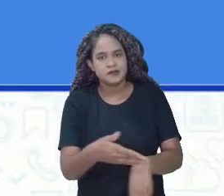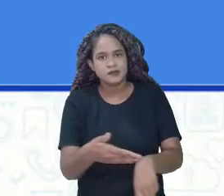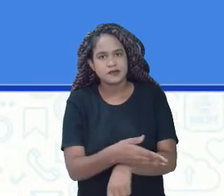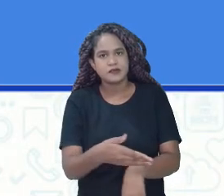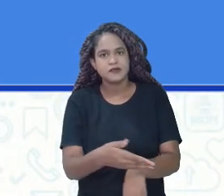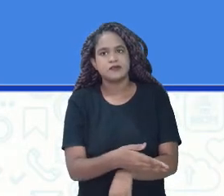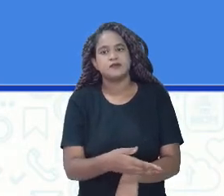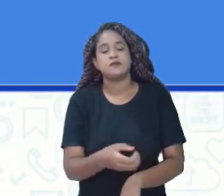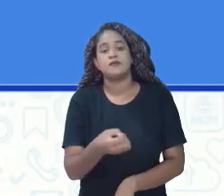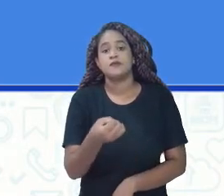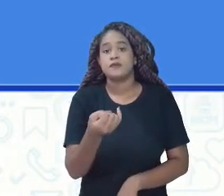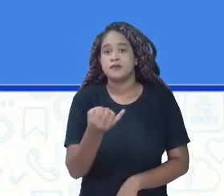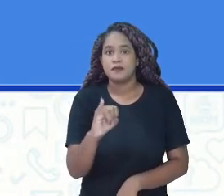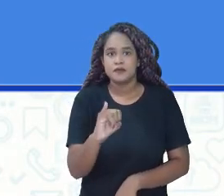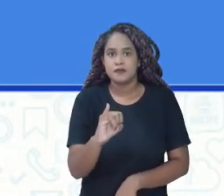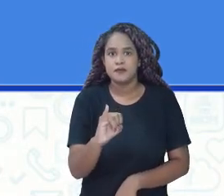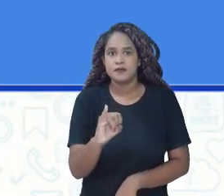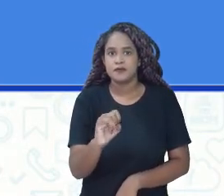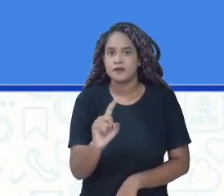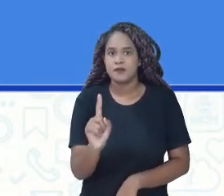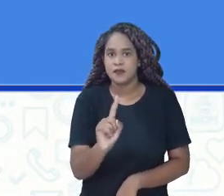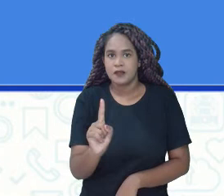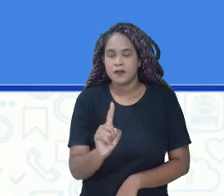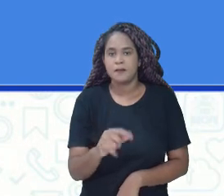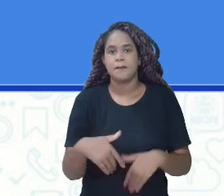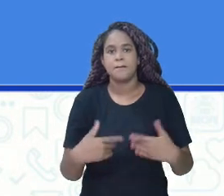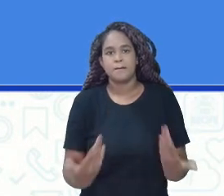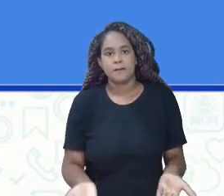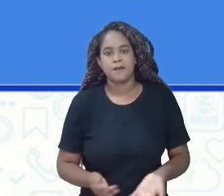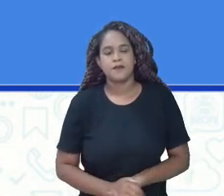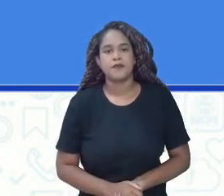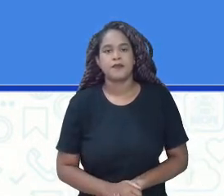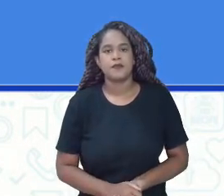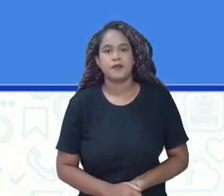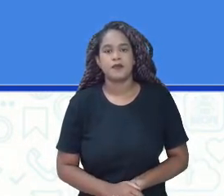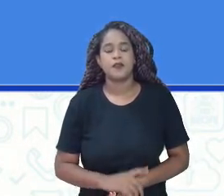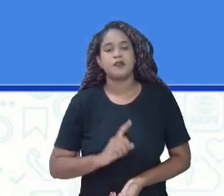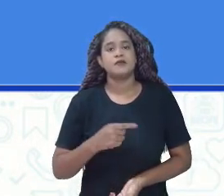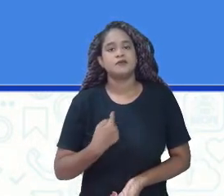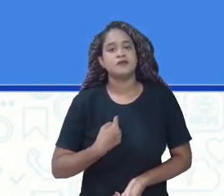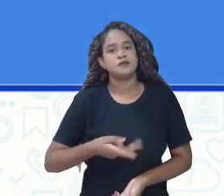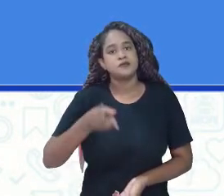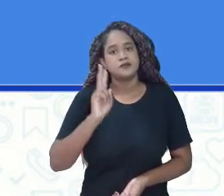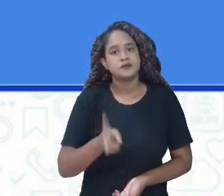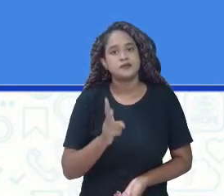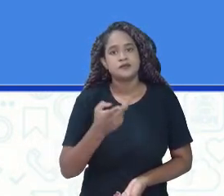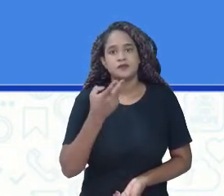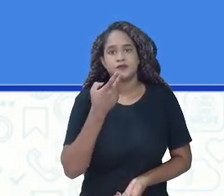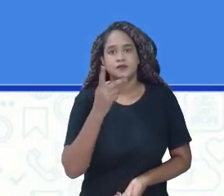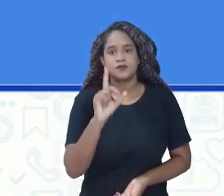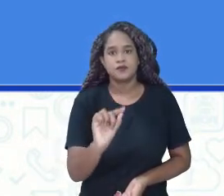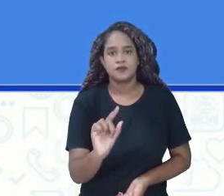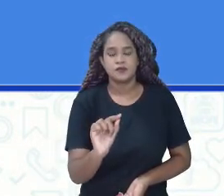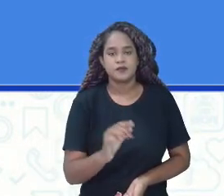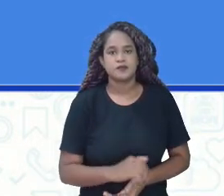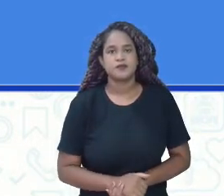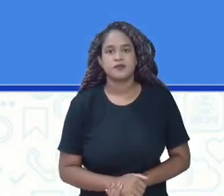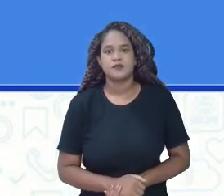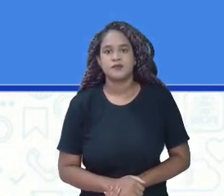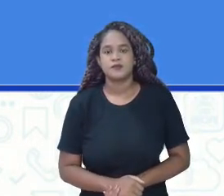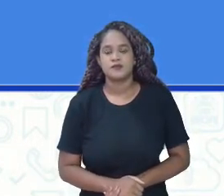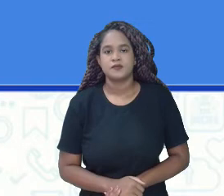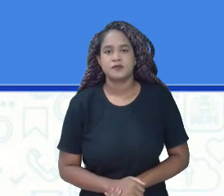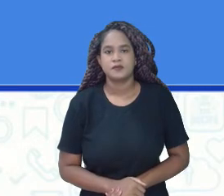aplicativo, se não, falamos novamente sempre que vocês devem estar